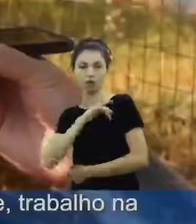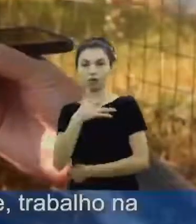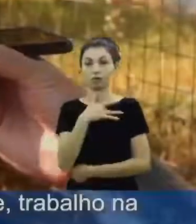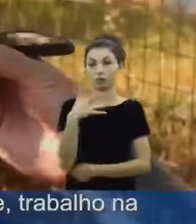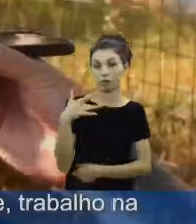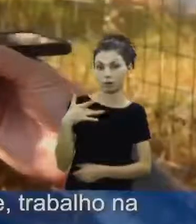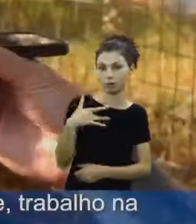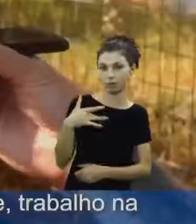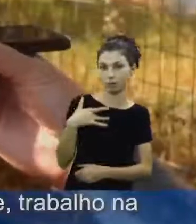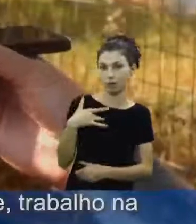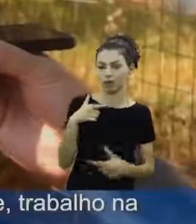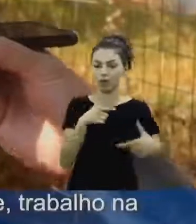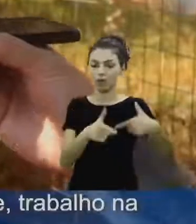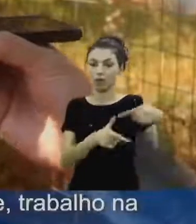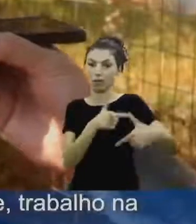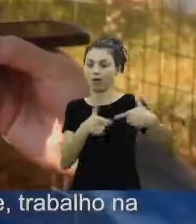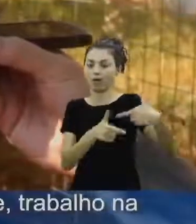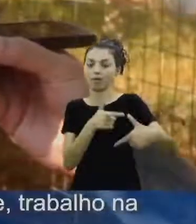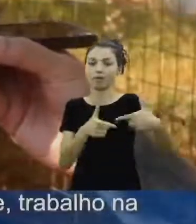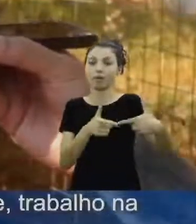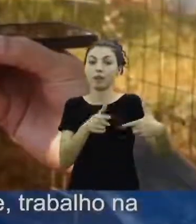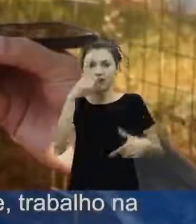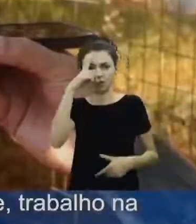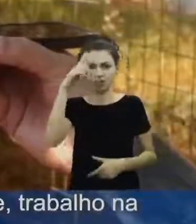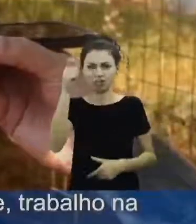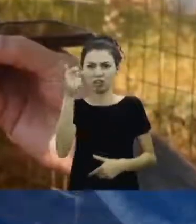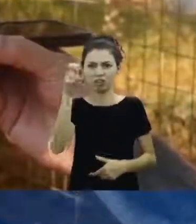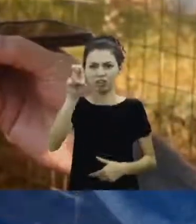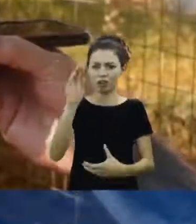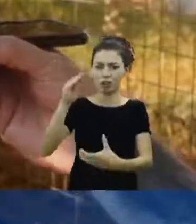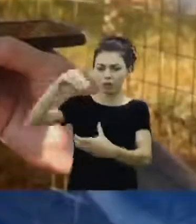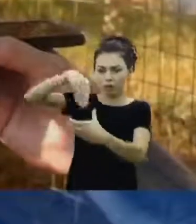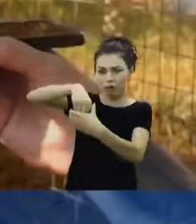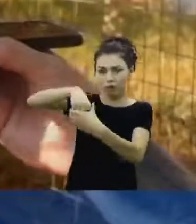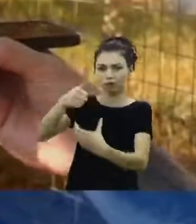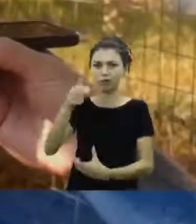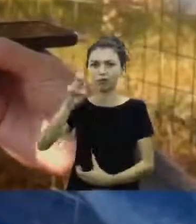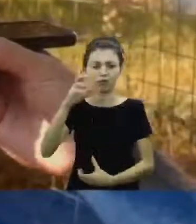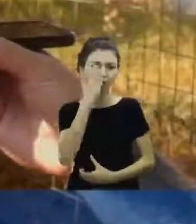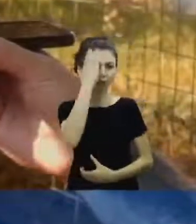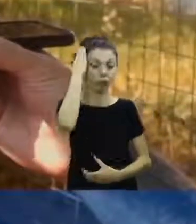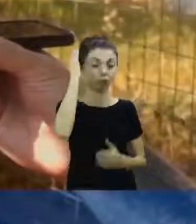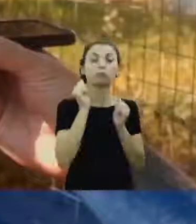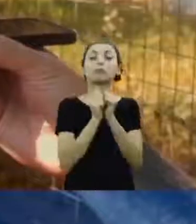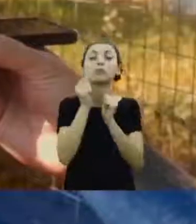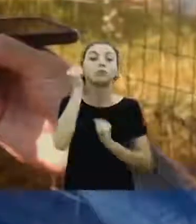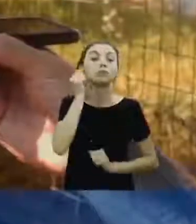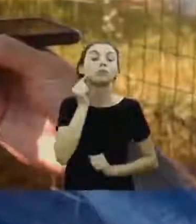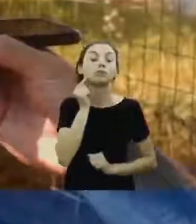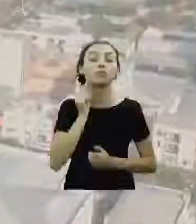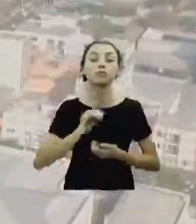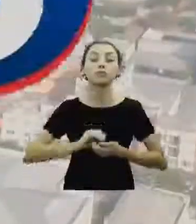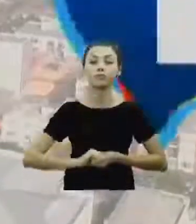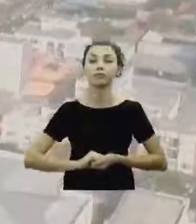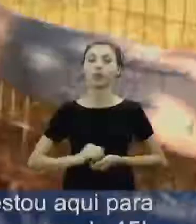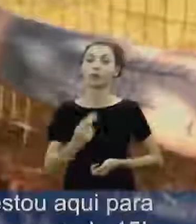de saúde, trabalho na unidade do Conjunto de Esperança e dia 15 eu voto 15, com Aires e